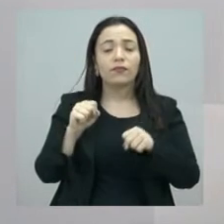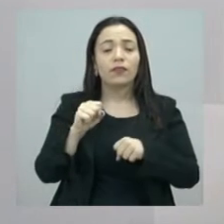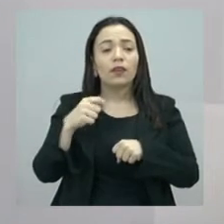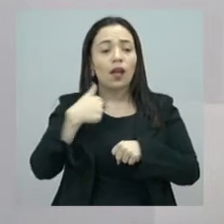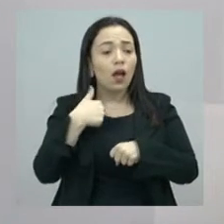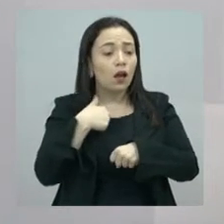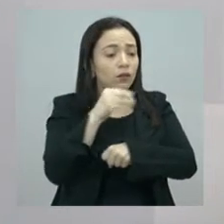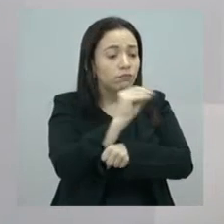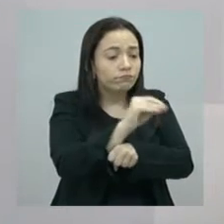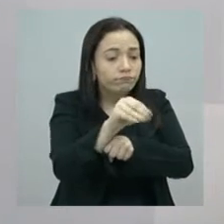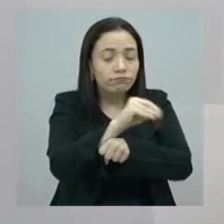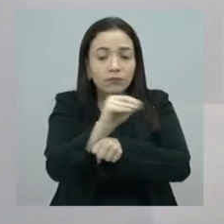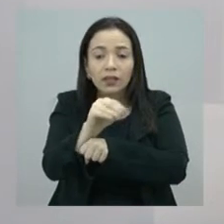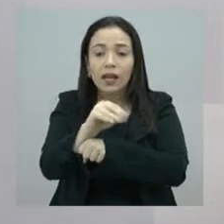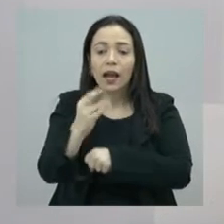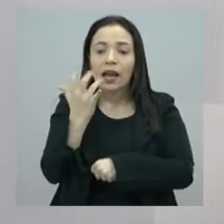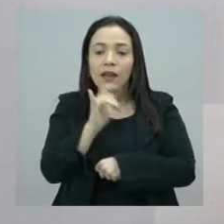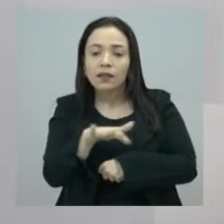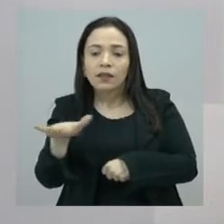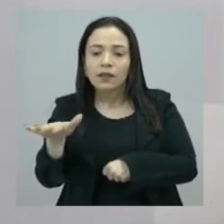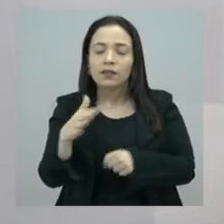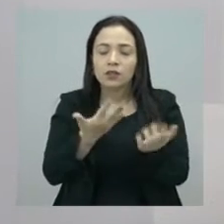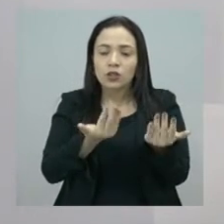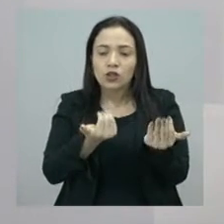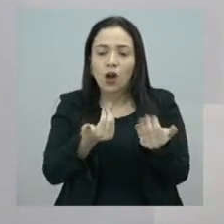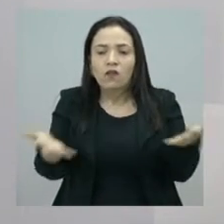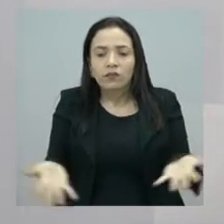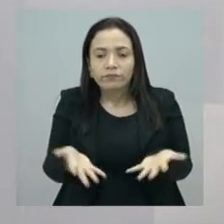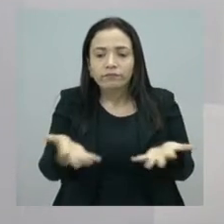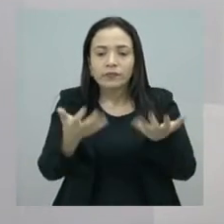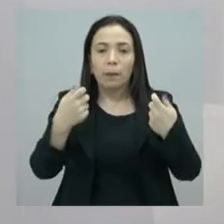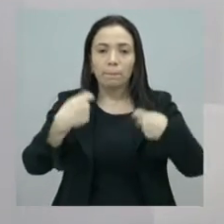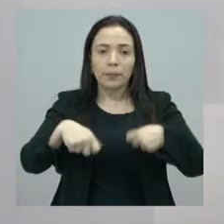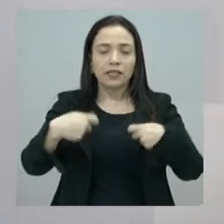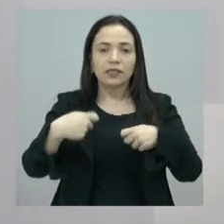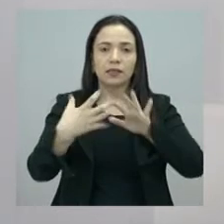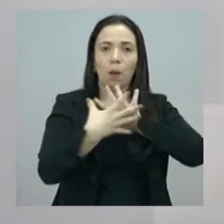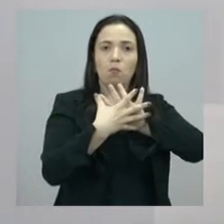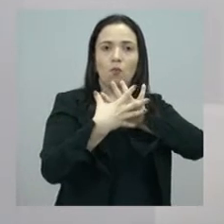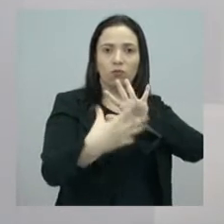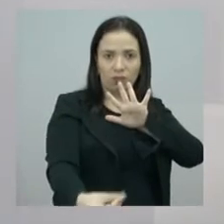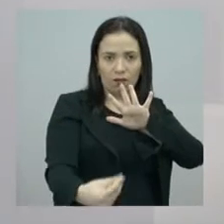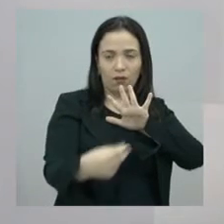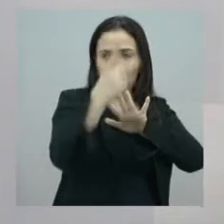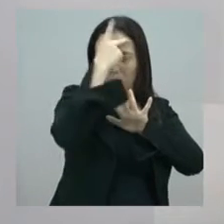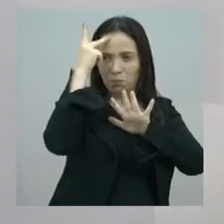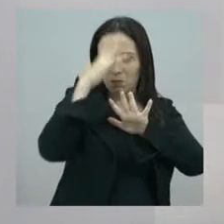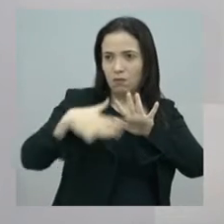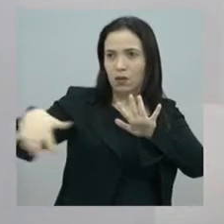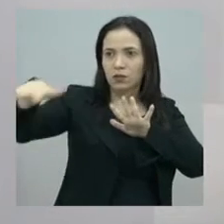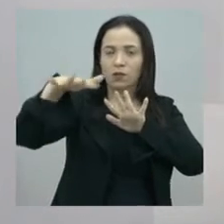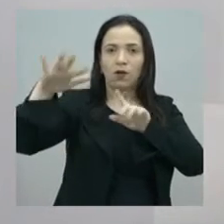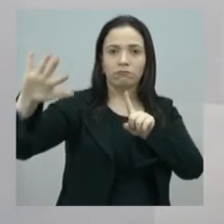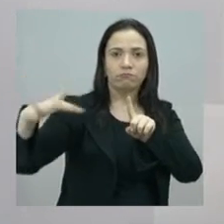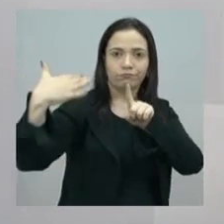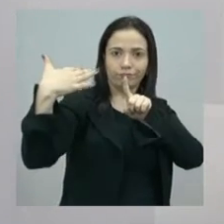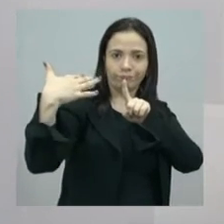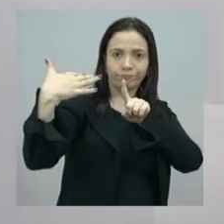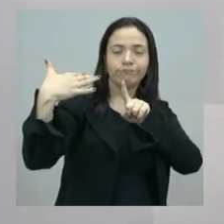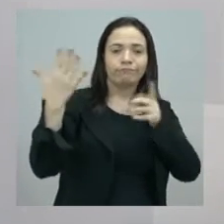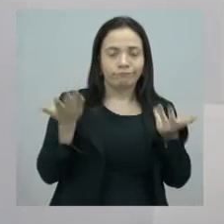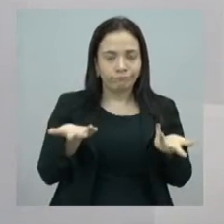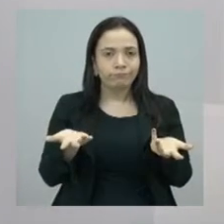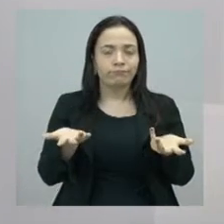cuidar de pessoas em desenvolvimento. Então, ele tem que ter uma respeitabilidade na sua comunidade como um todo, né? No caso,